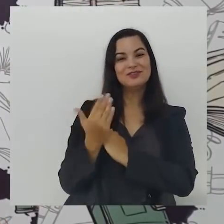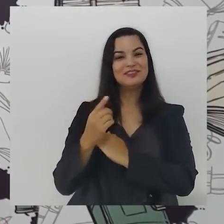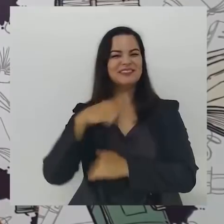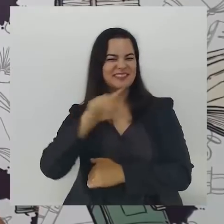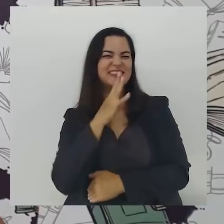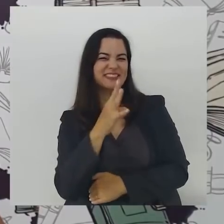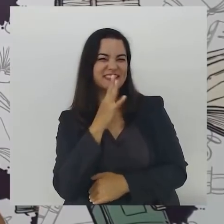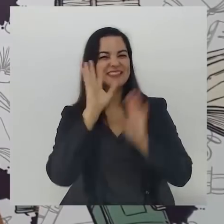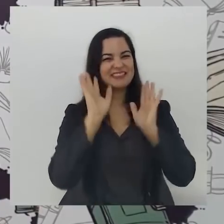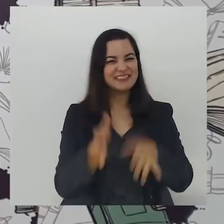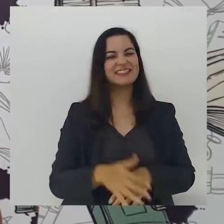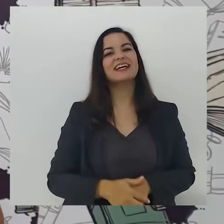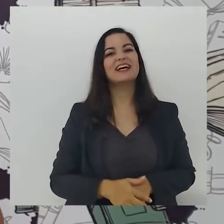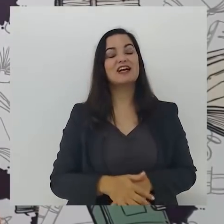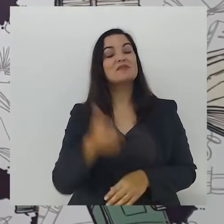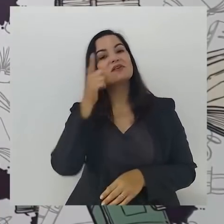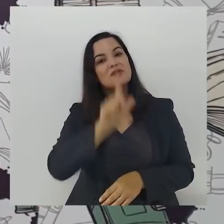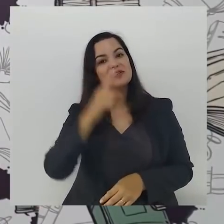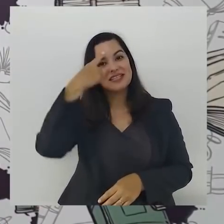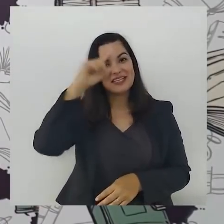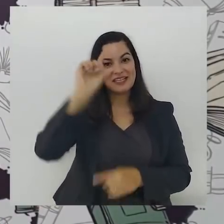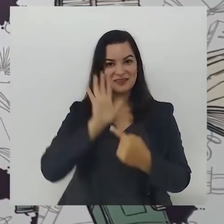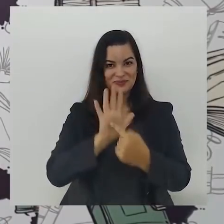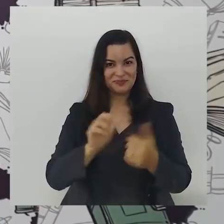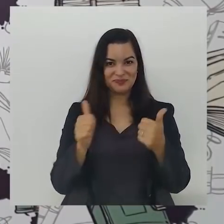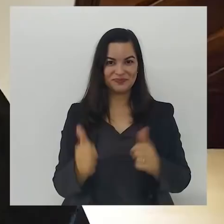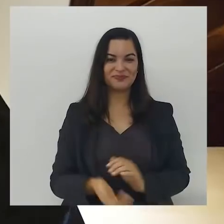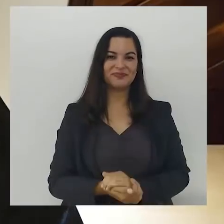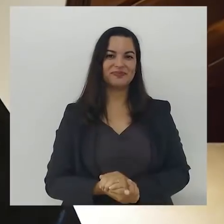virou conhecido de vocês, para compartilhar essas ideias.